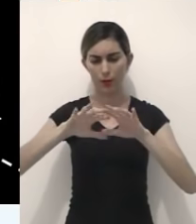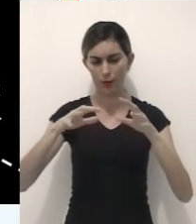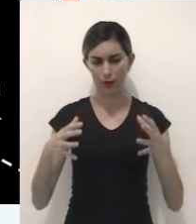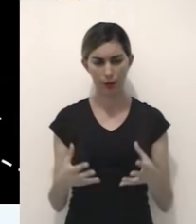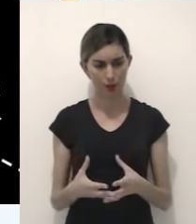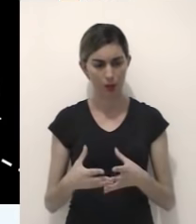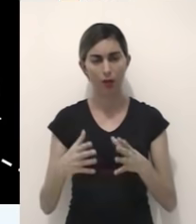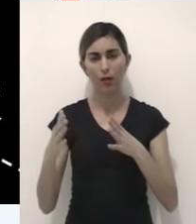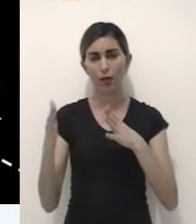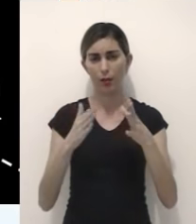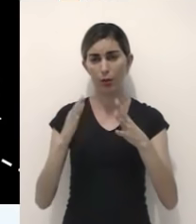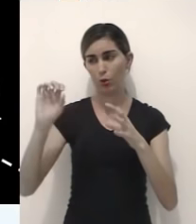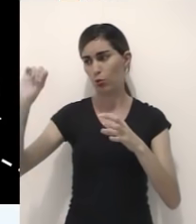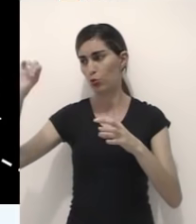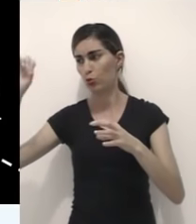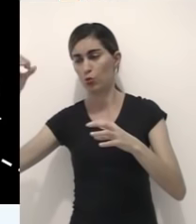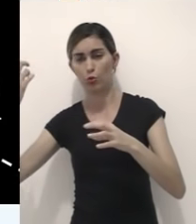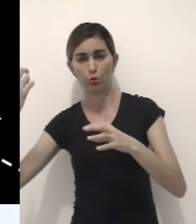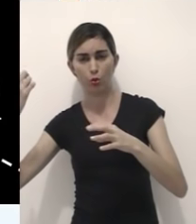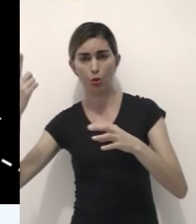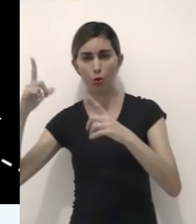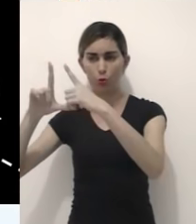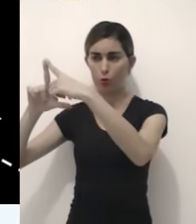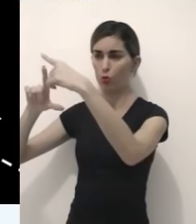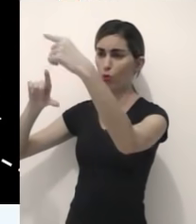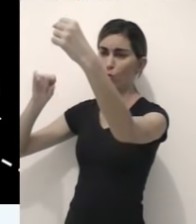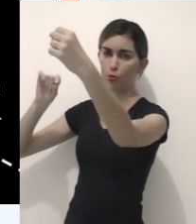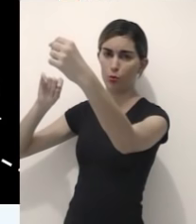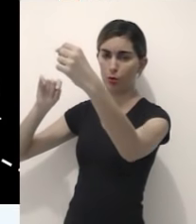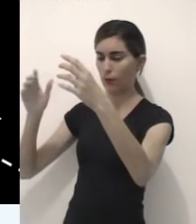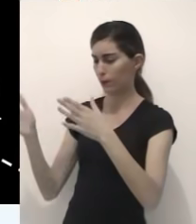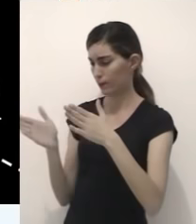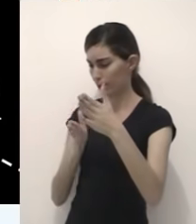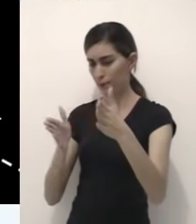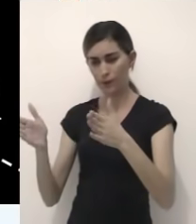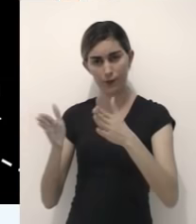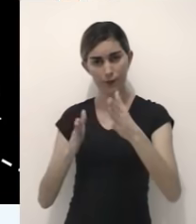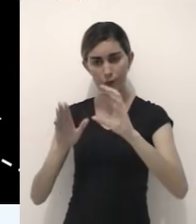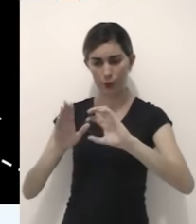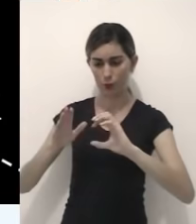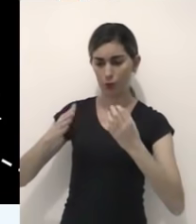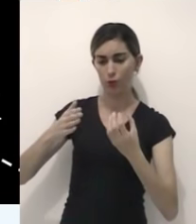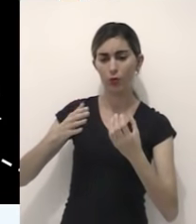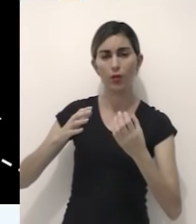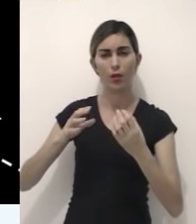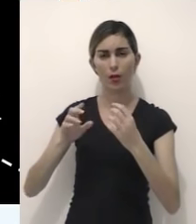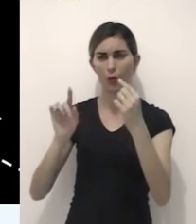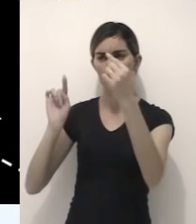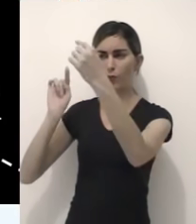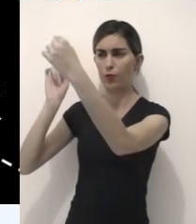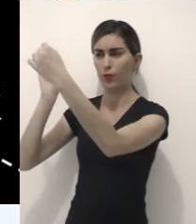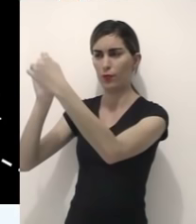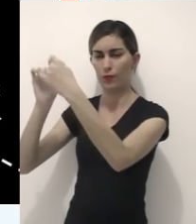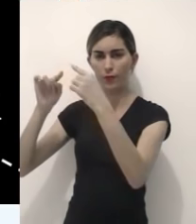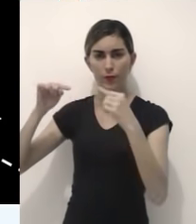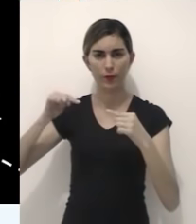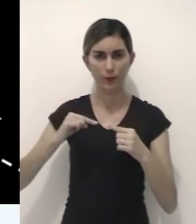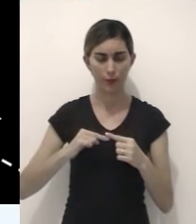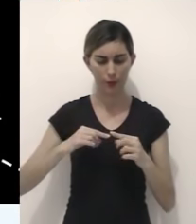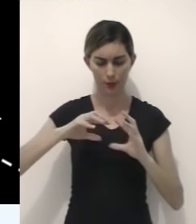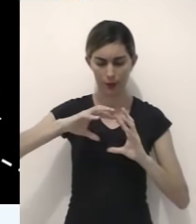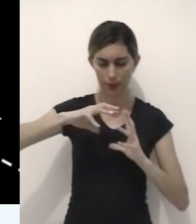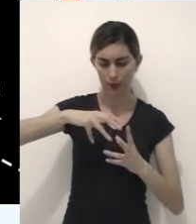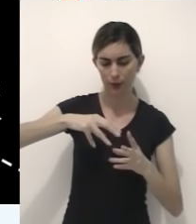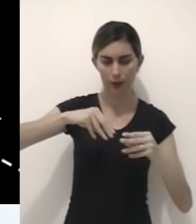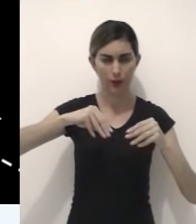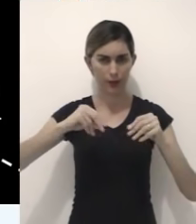Terra fica entre o Sol e a Lua, quando eles vão ficar alinhados.